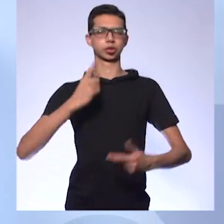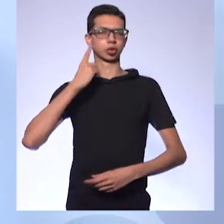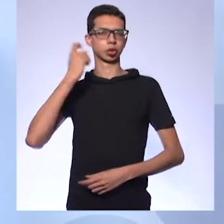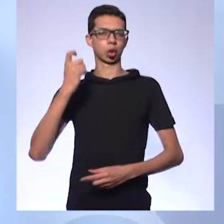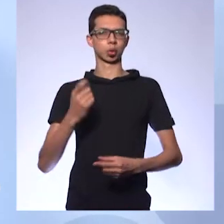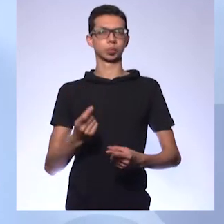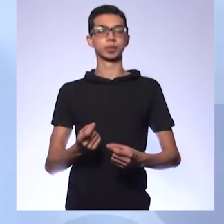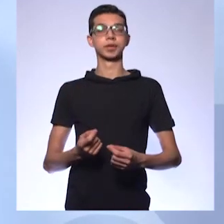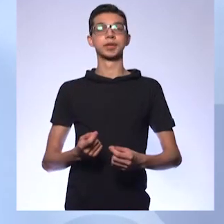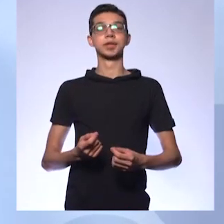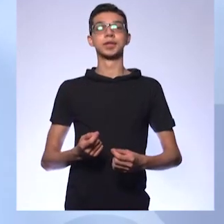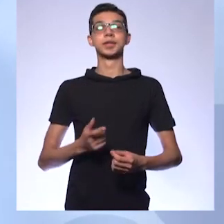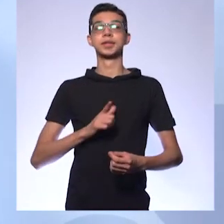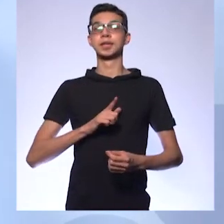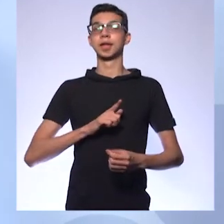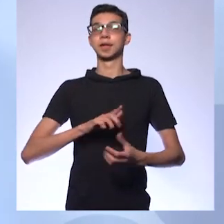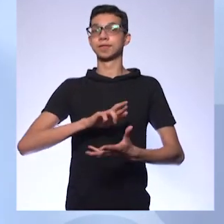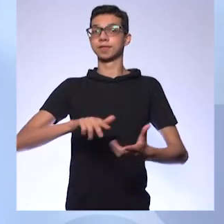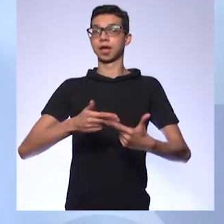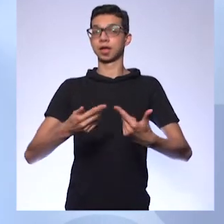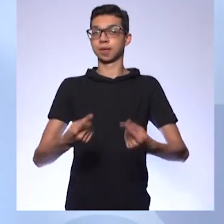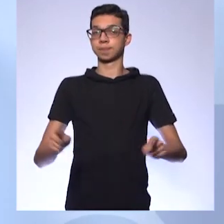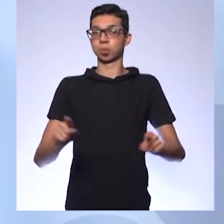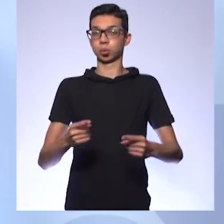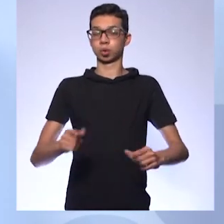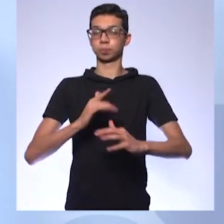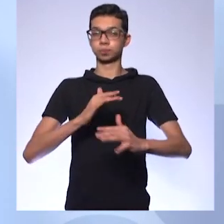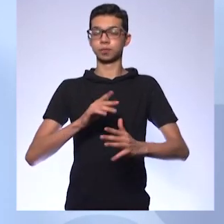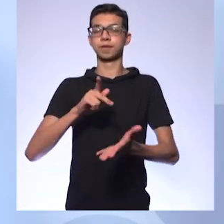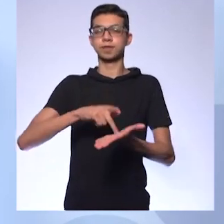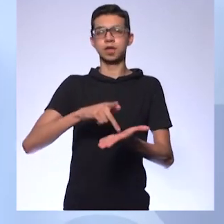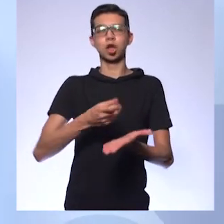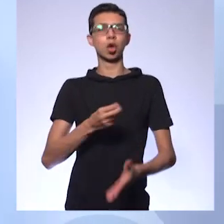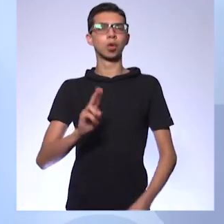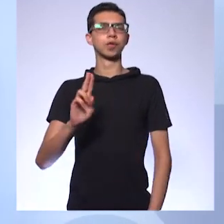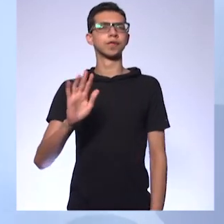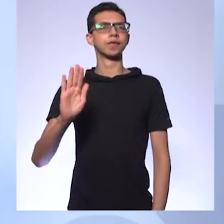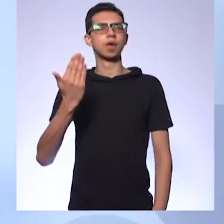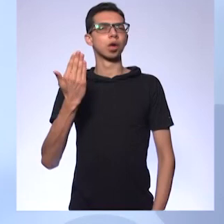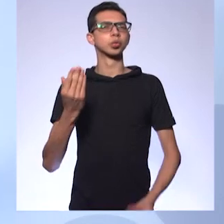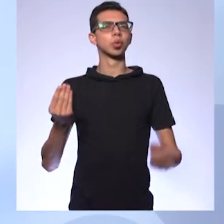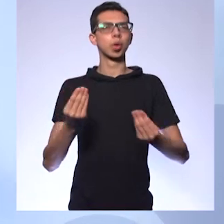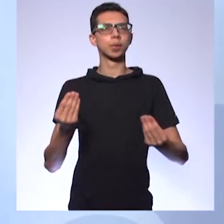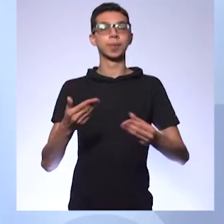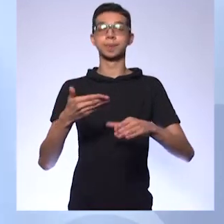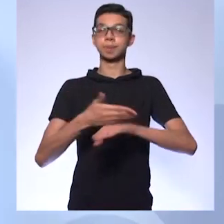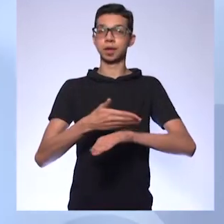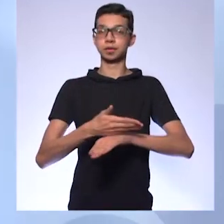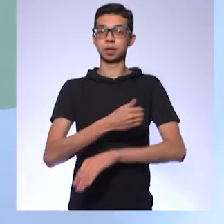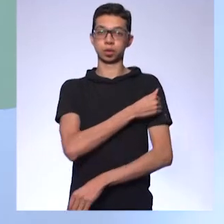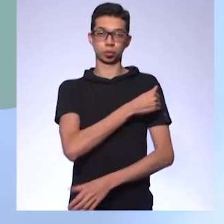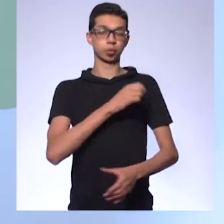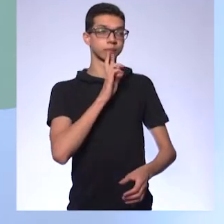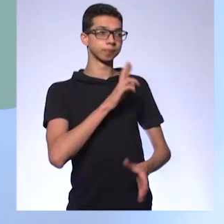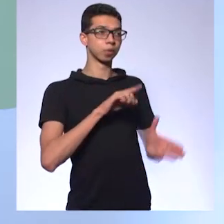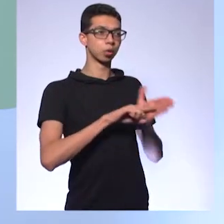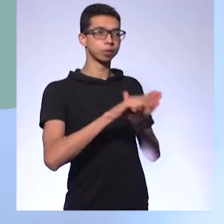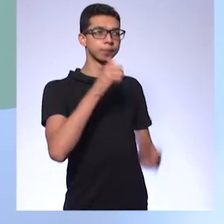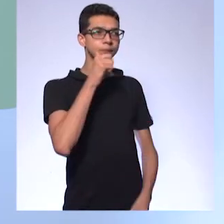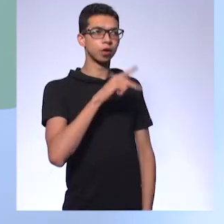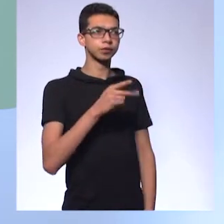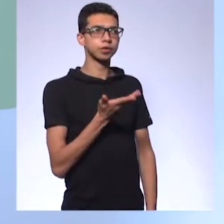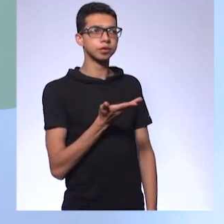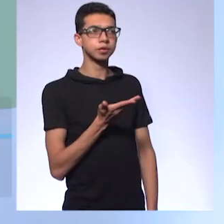Eram cantadas acompanhadas de instrumentos musicais. Falso ou verdadeiro isso? Então, participe conosco. Os alunos estão respondendo, professora? Já estão respondendo e a maioria